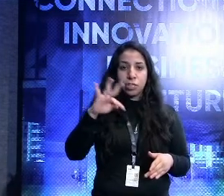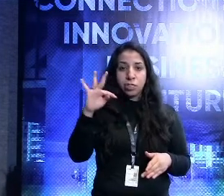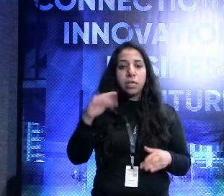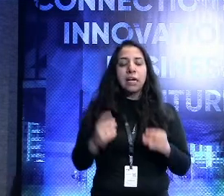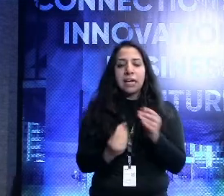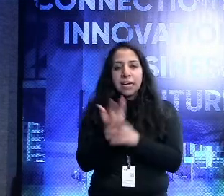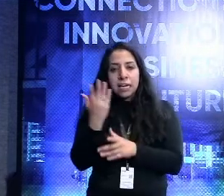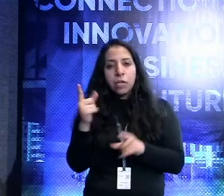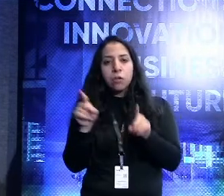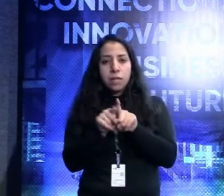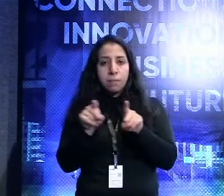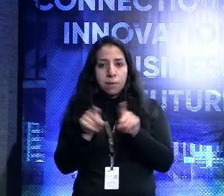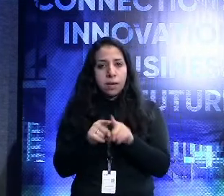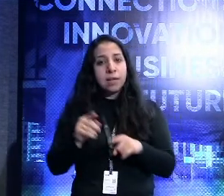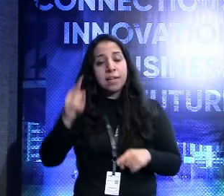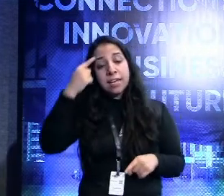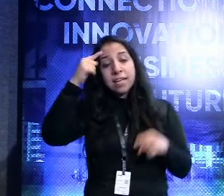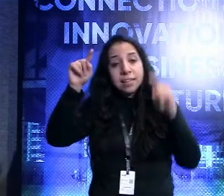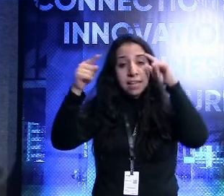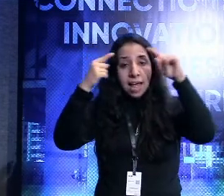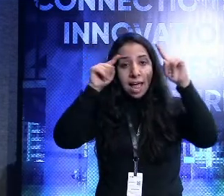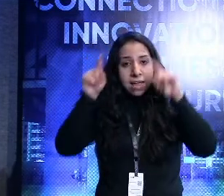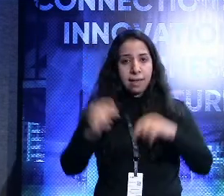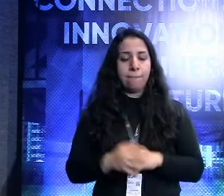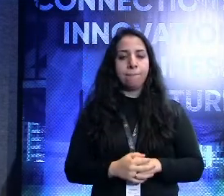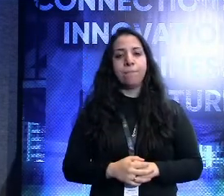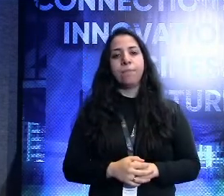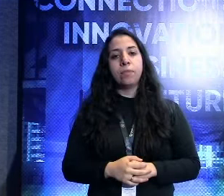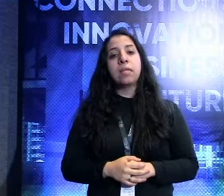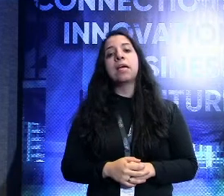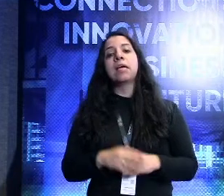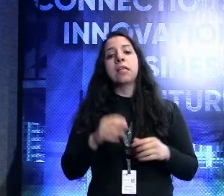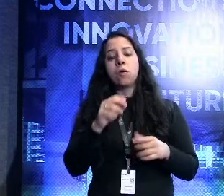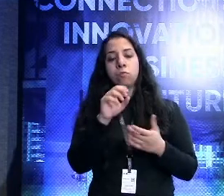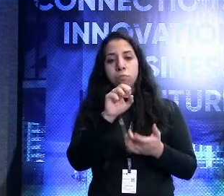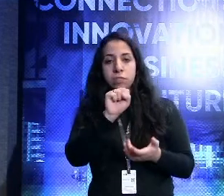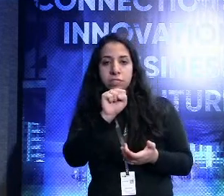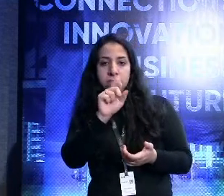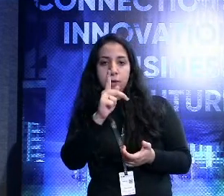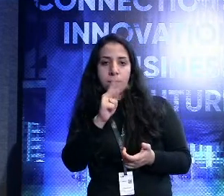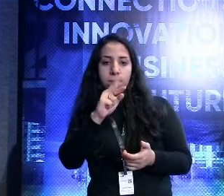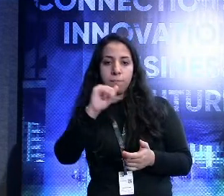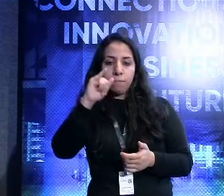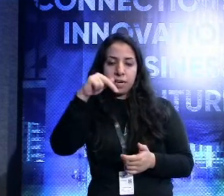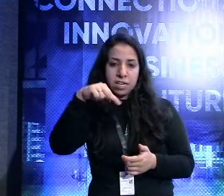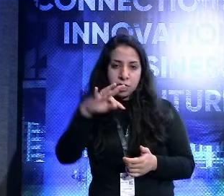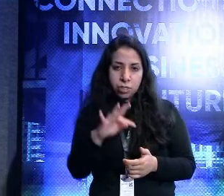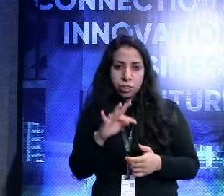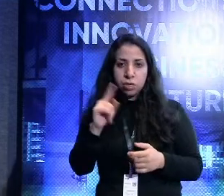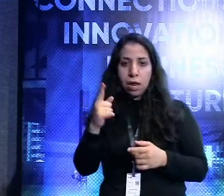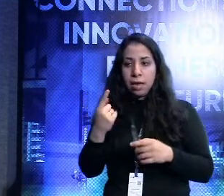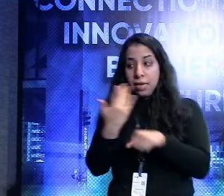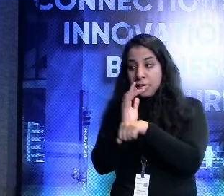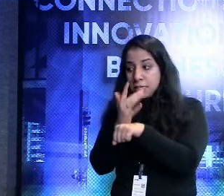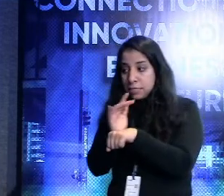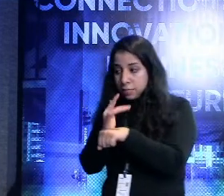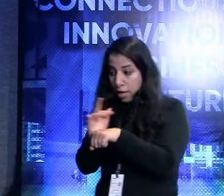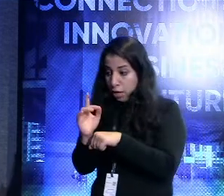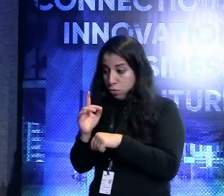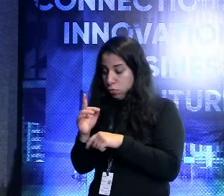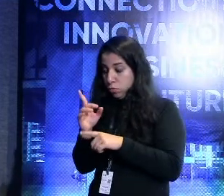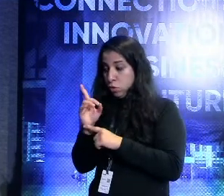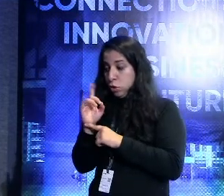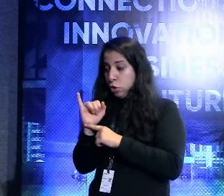1 do Day Sprint, eu consigo, de fato, convergir os insights que eu tive de todo o Discover, porque eu chego já